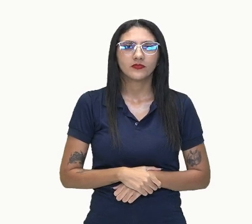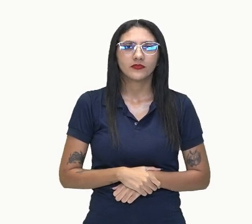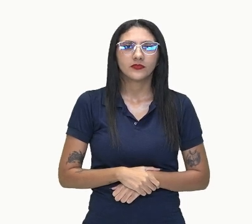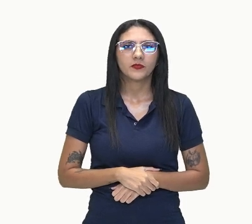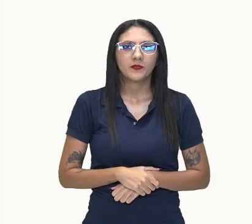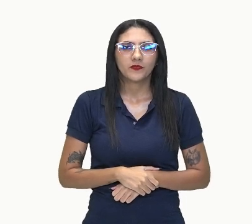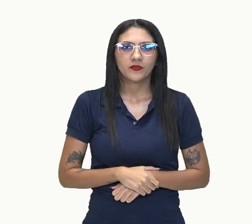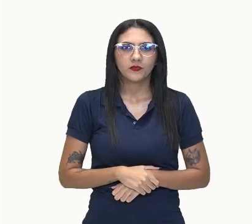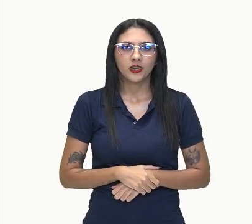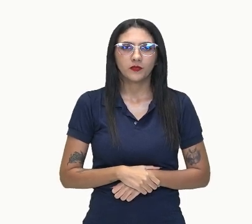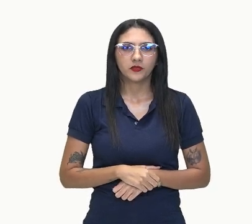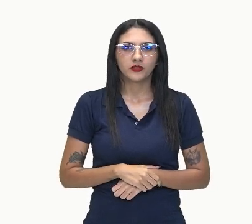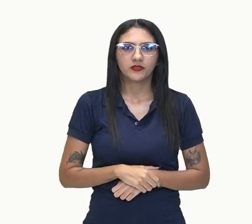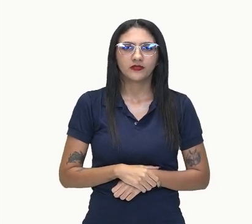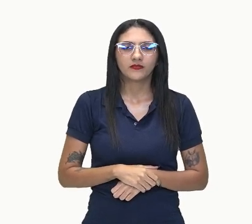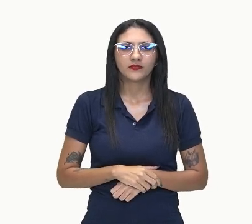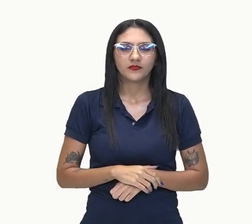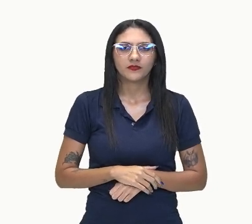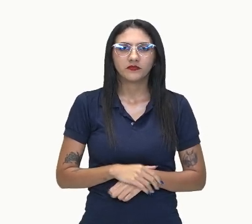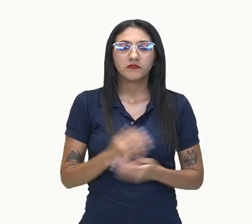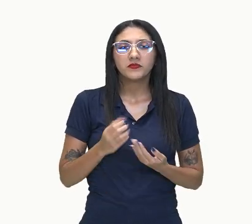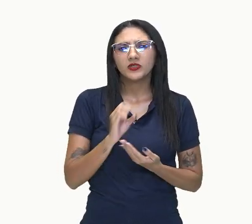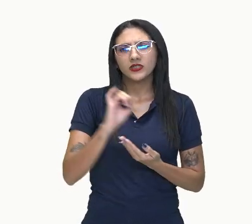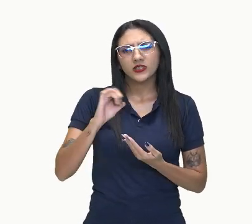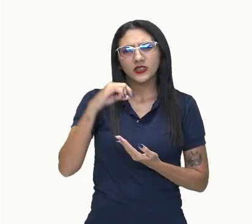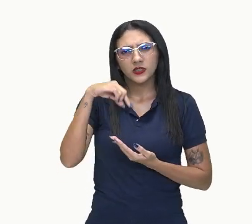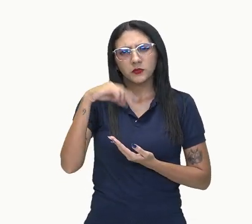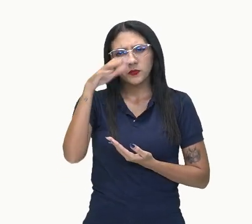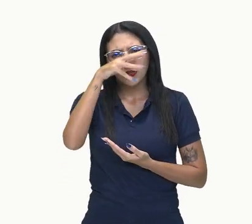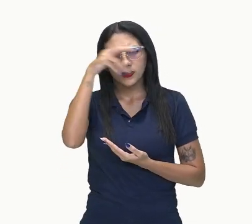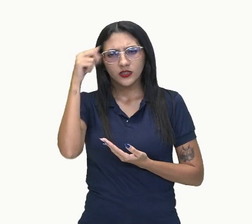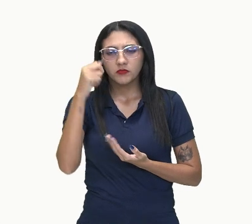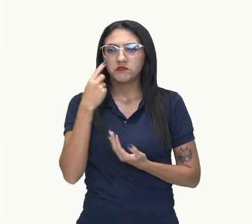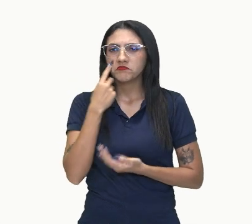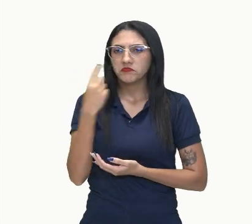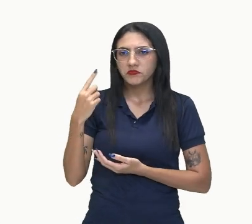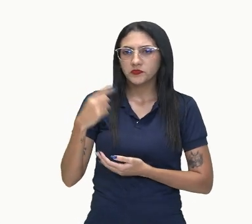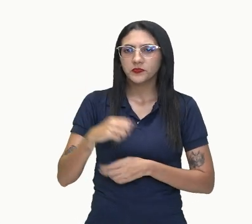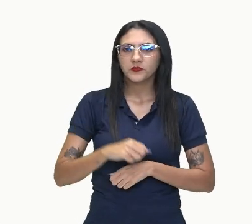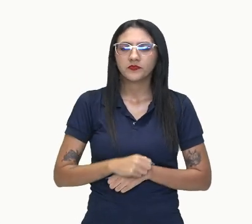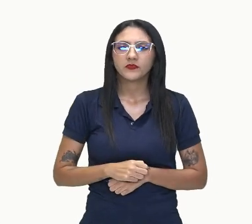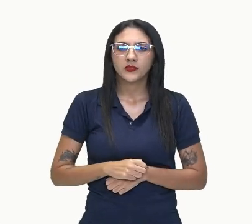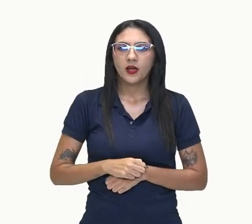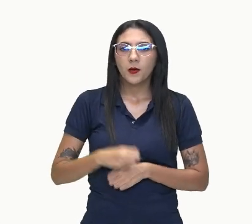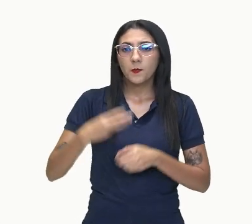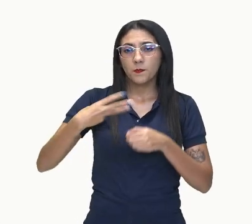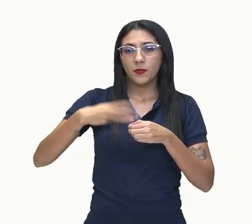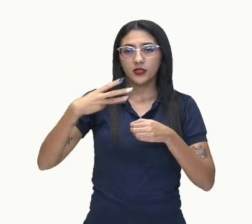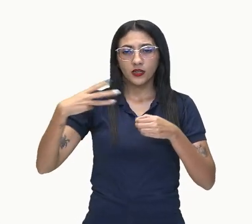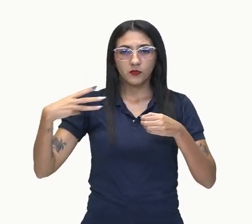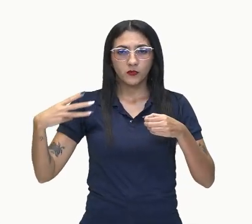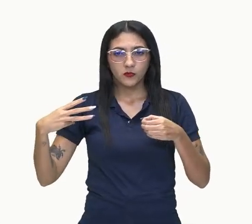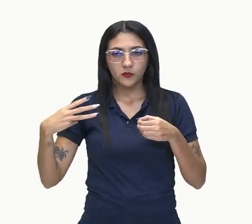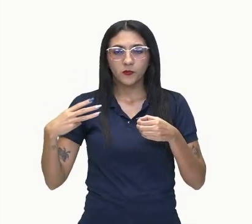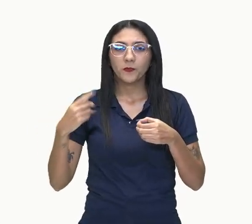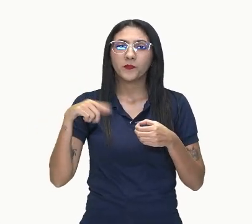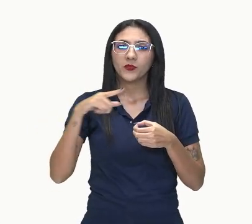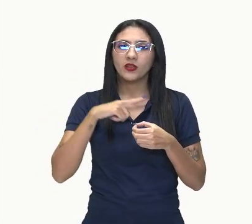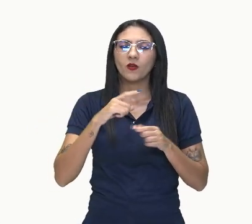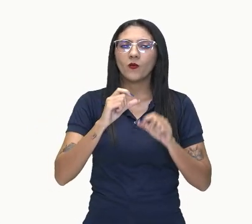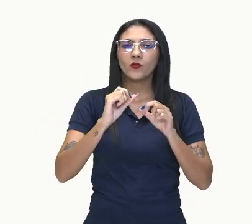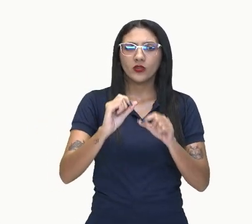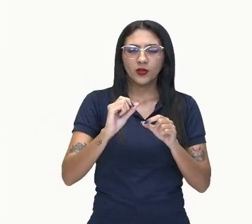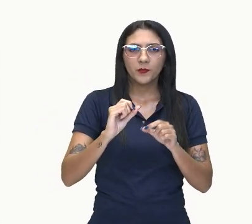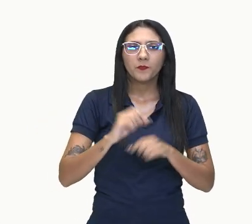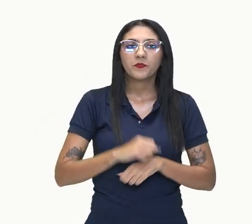Se eu estou em Manaus, eu posso fazer essa comparação. Manacapuru is farther than